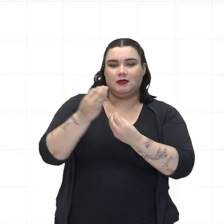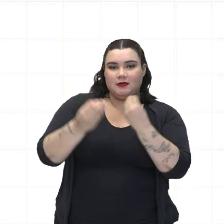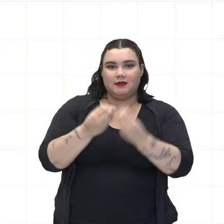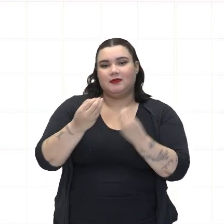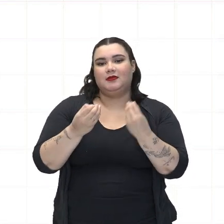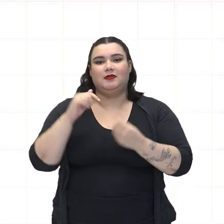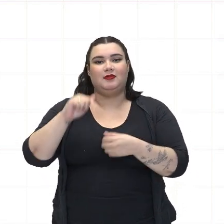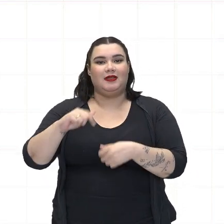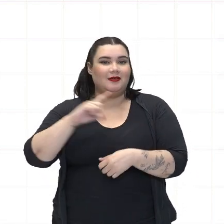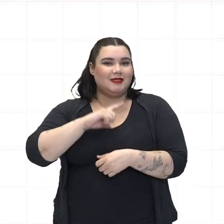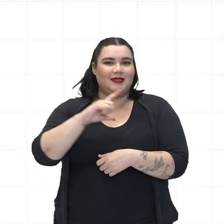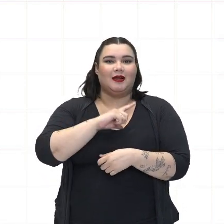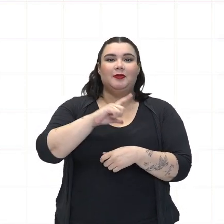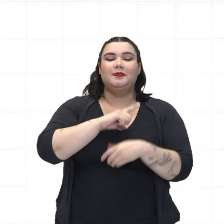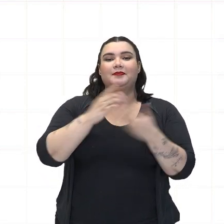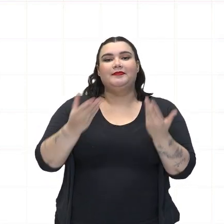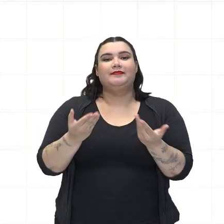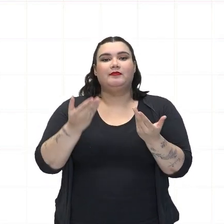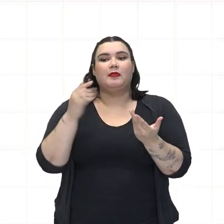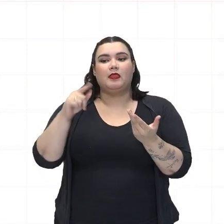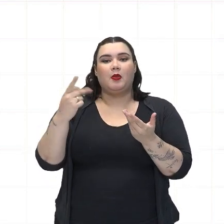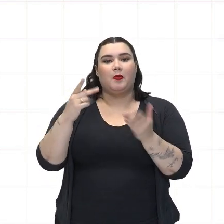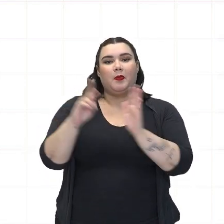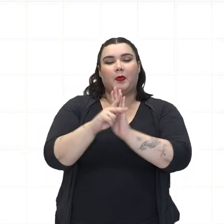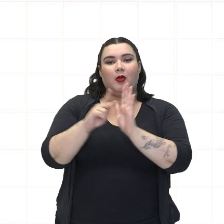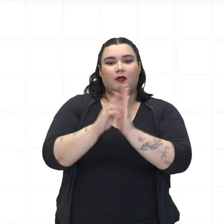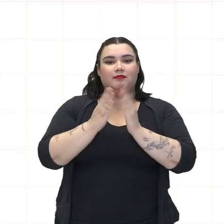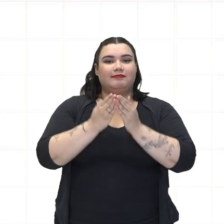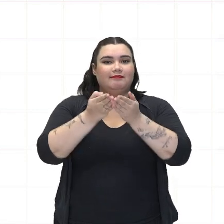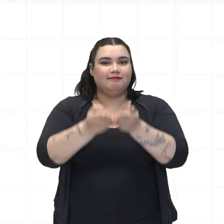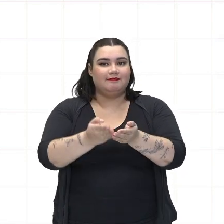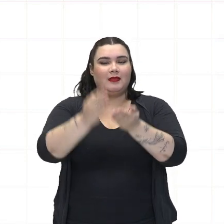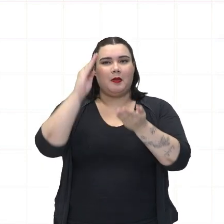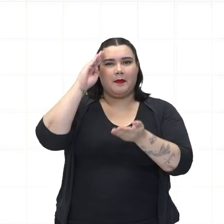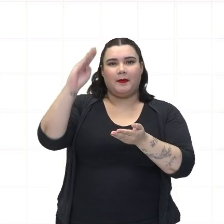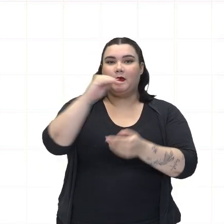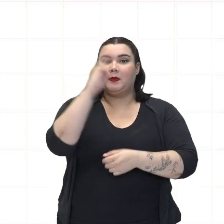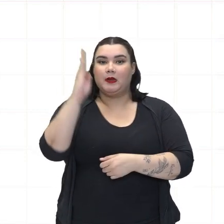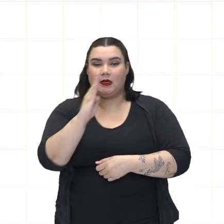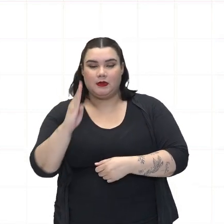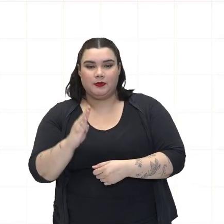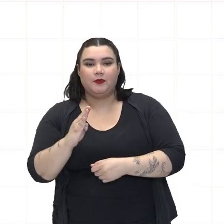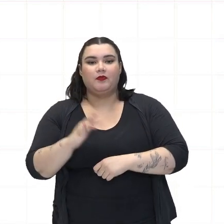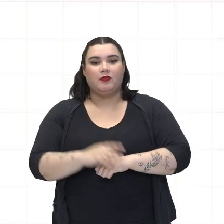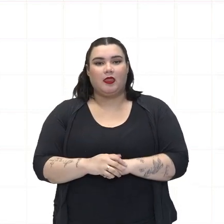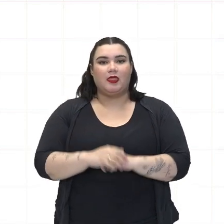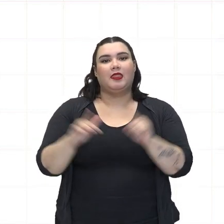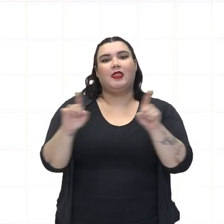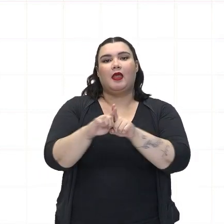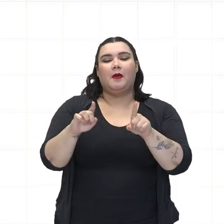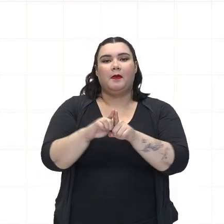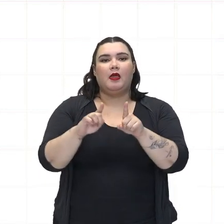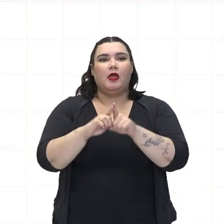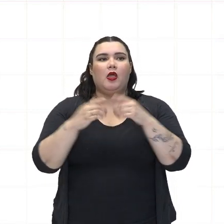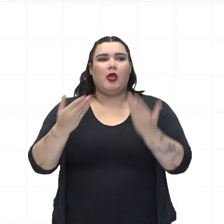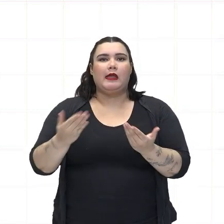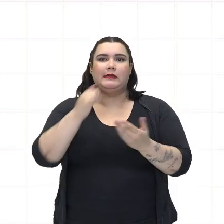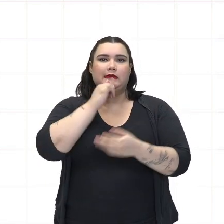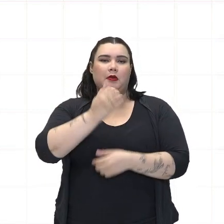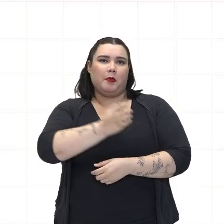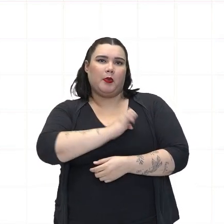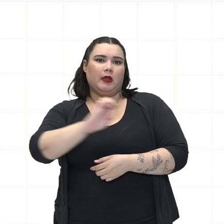abolicionismo dentro das Forças Armadas brasileiras. E também, gente, um certo